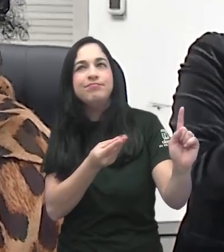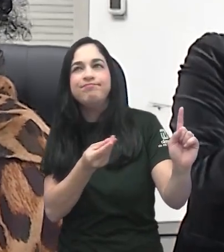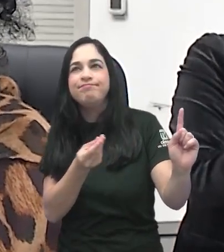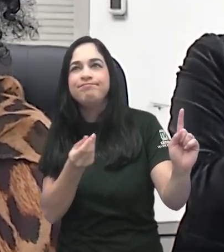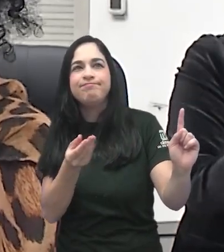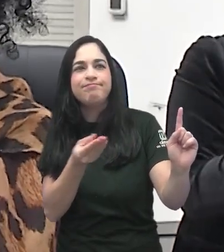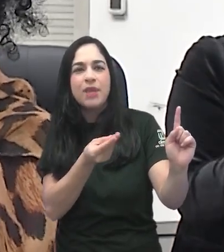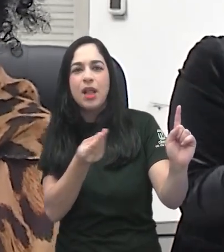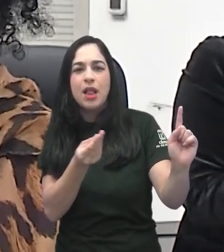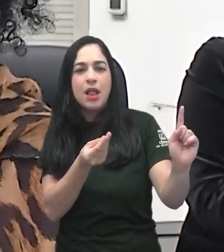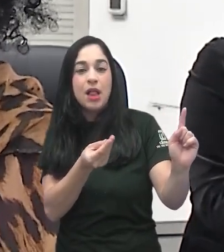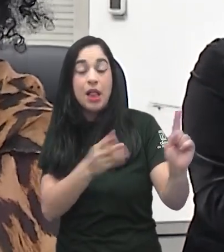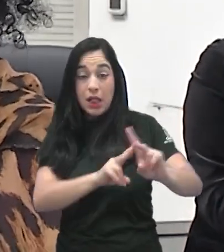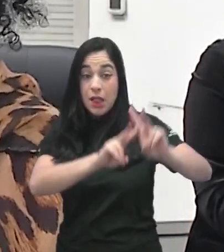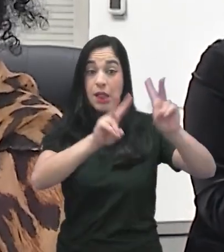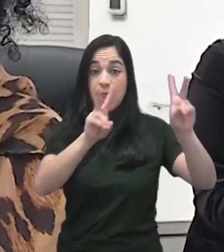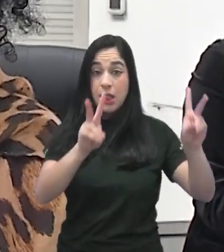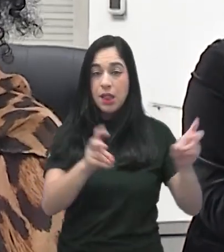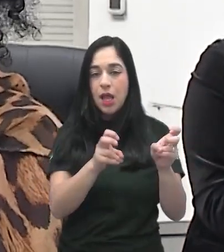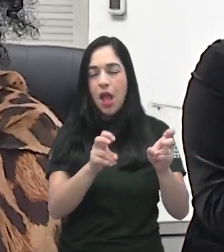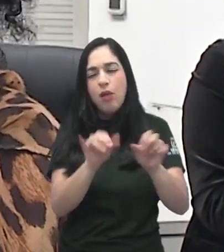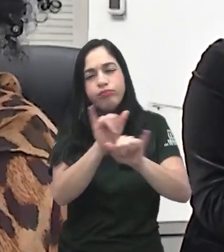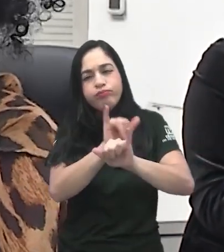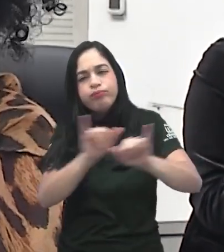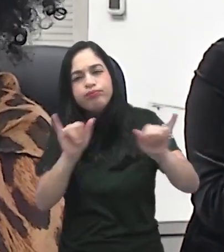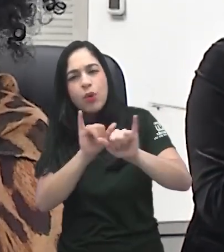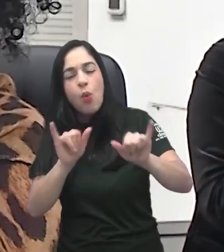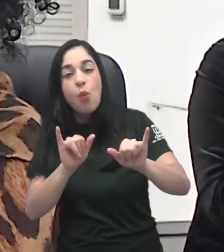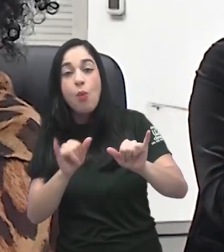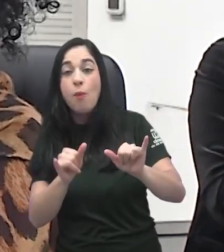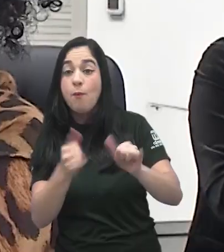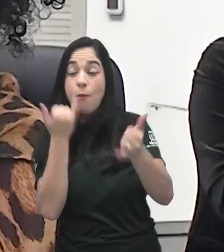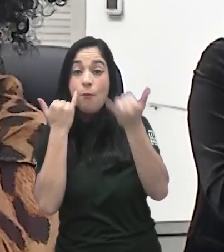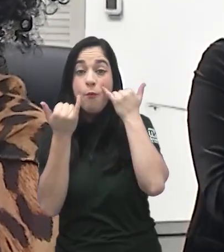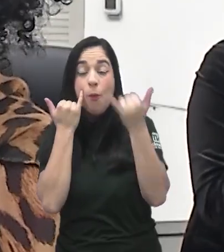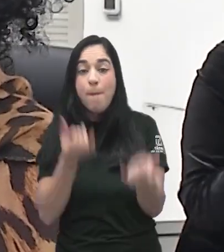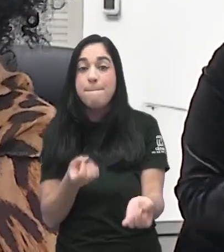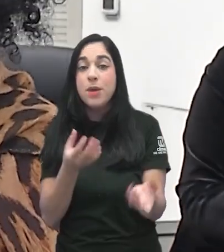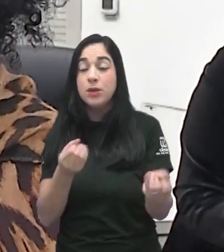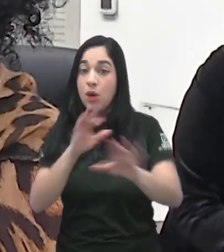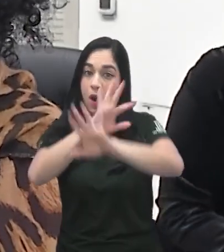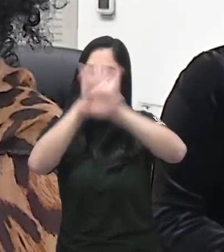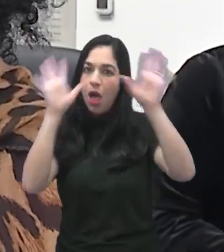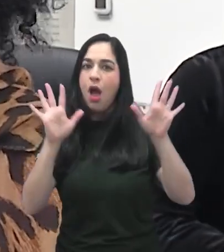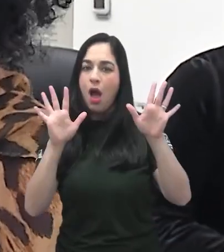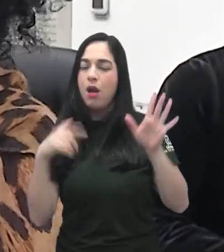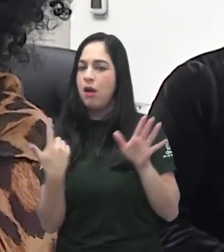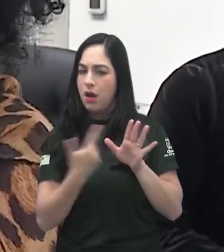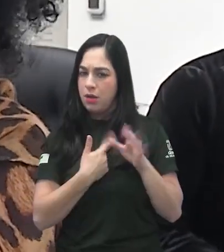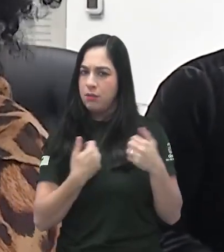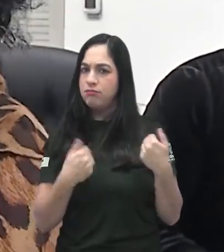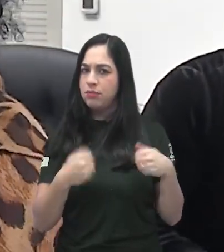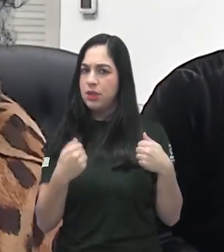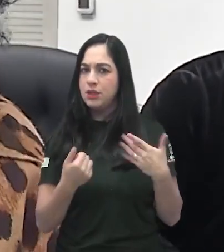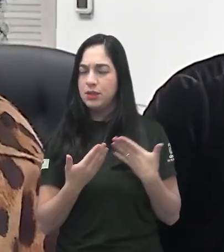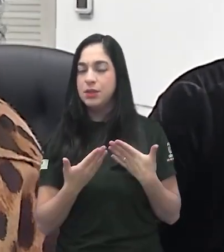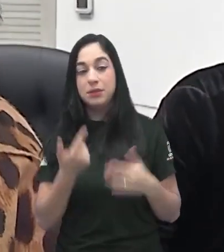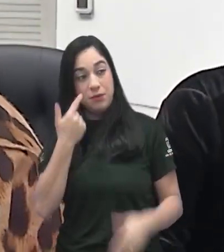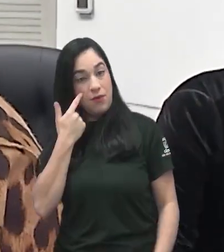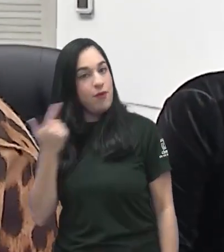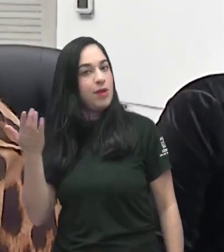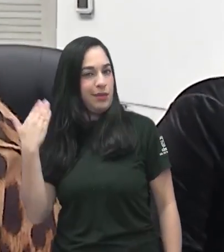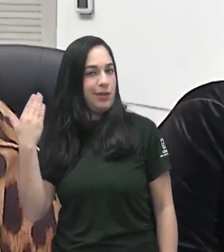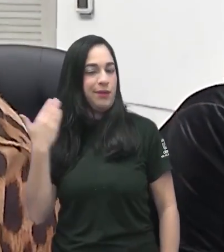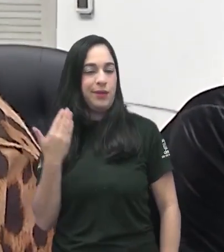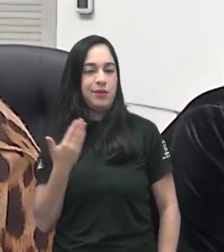homem que traz para nós pautas com clareza, no sentido de que nós temos que nos colocar. Você